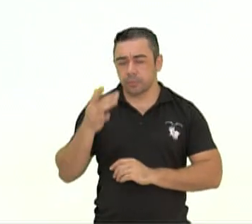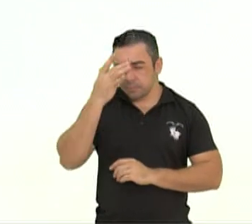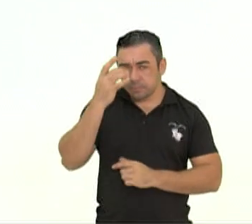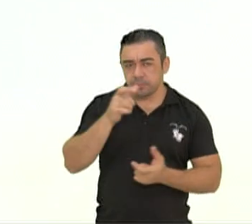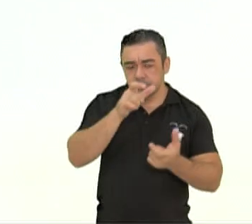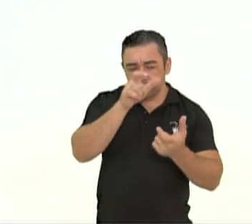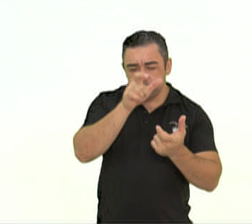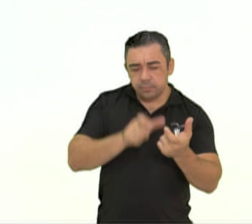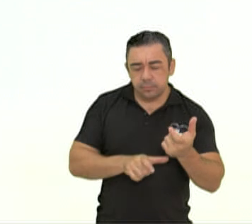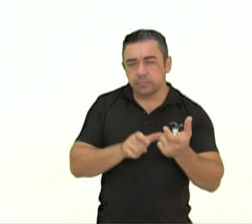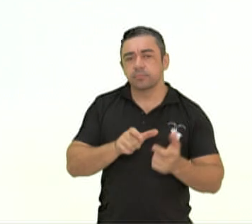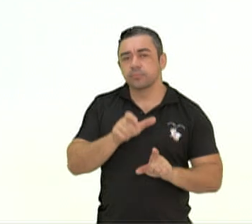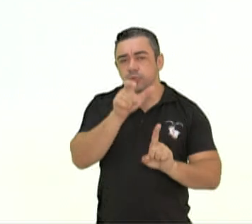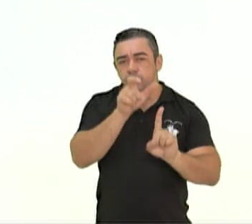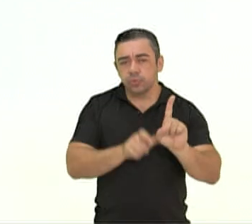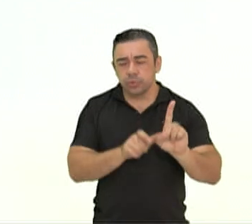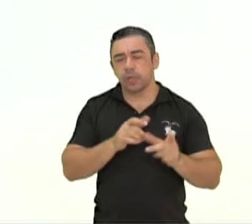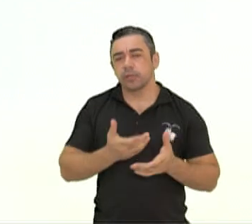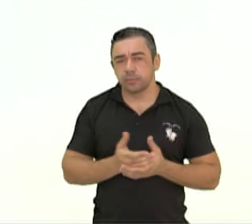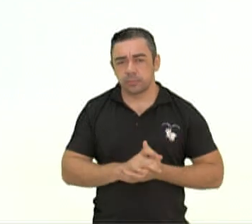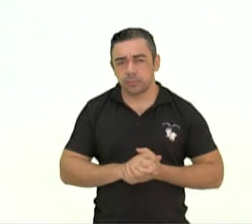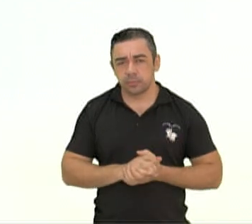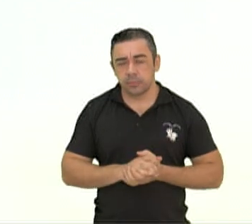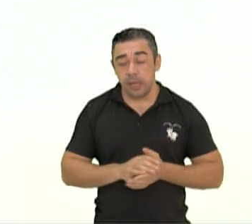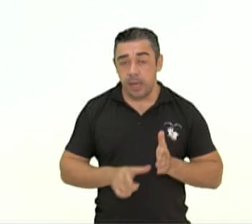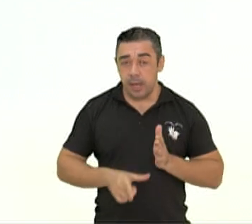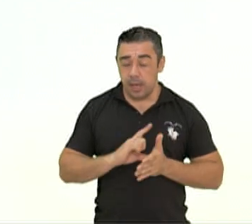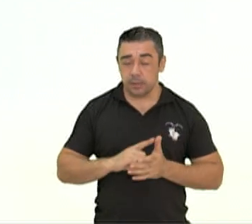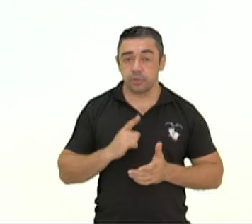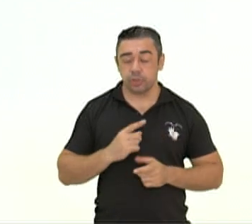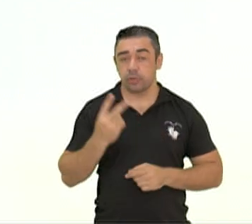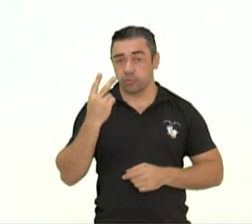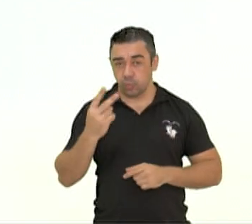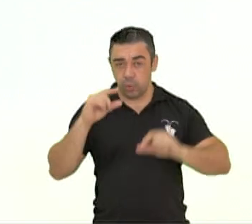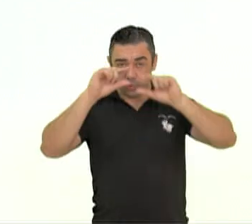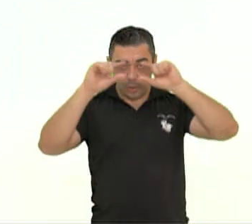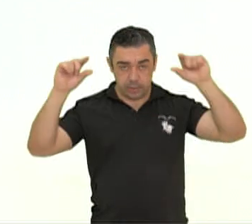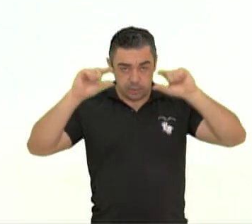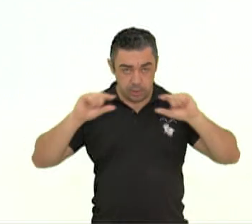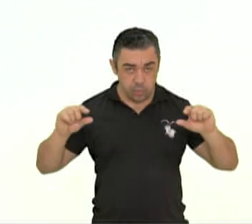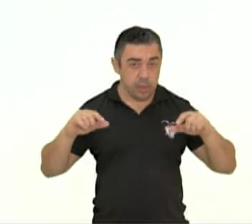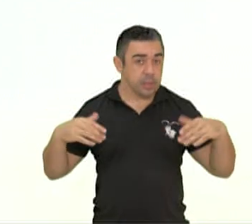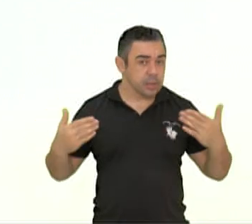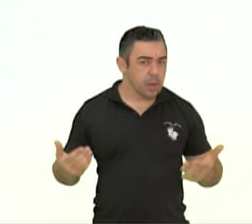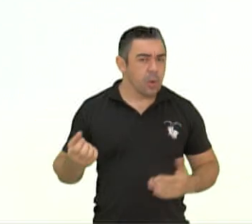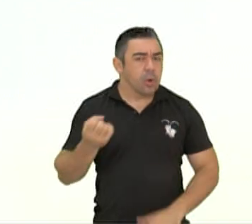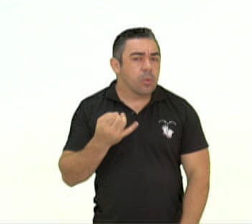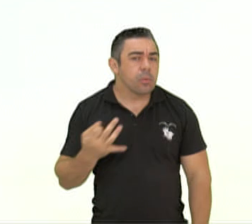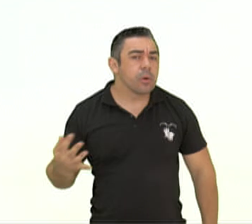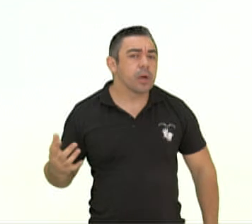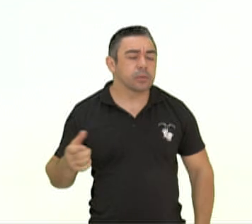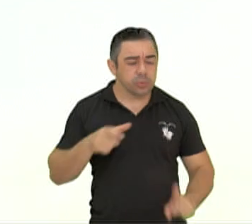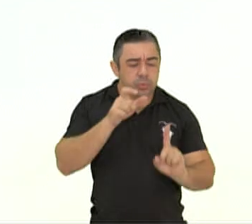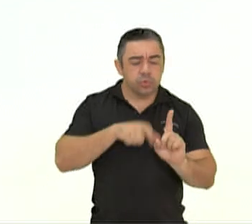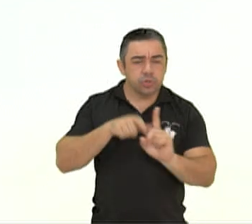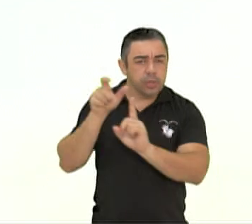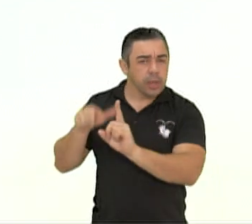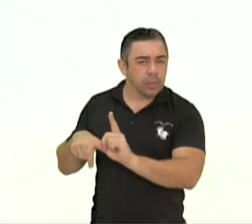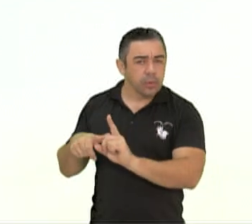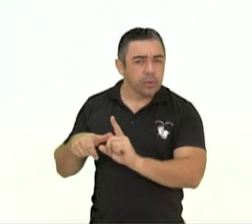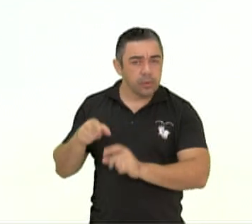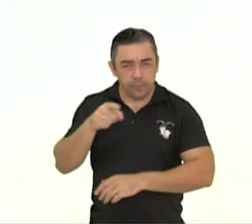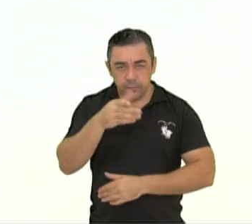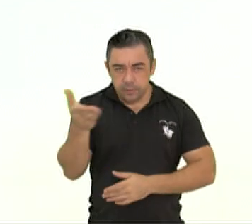orações? Bom, a resposta anterior foi que tinha 2. Então, quais são os sujeitos ali?